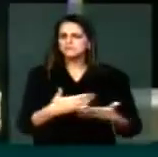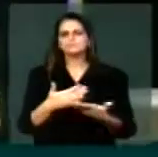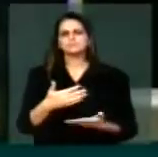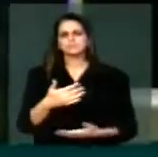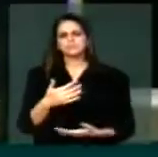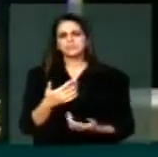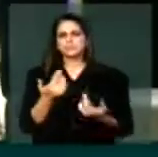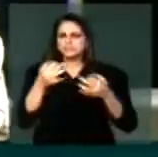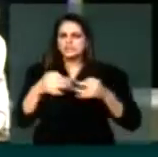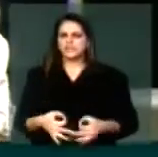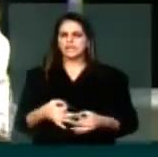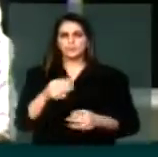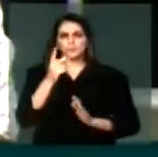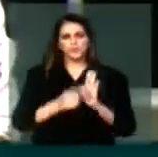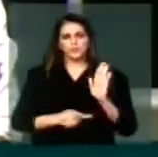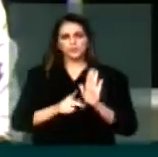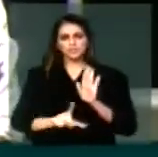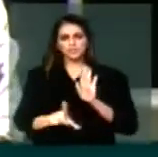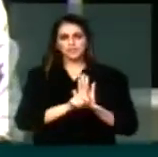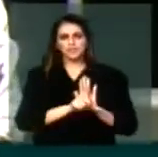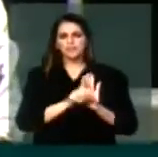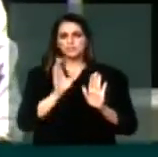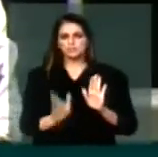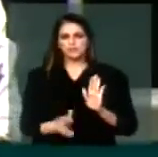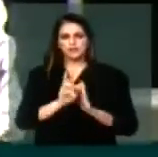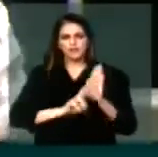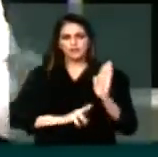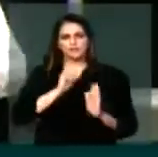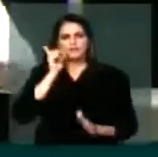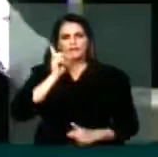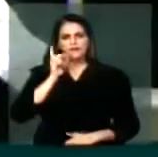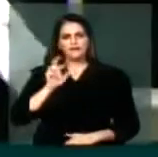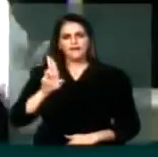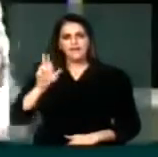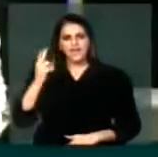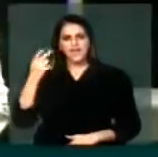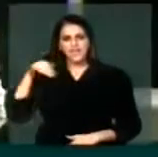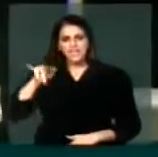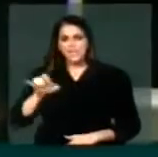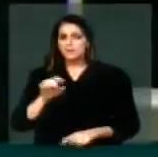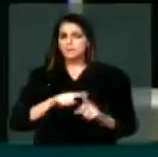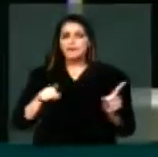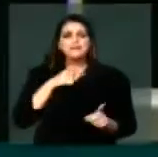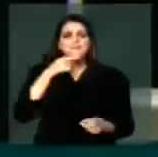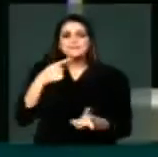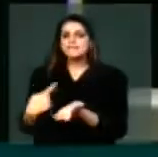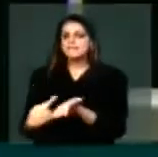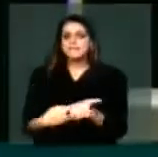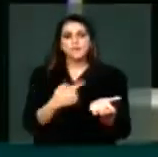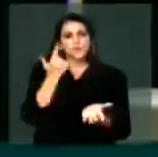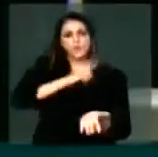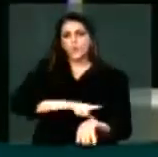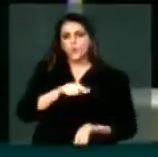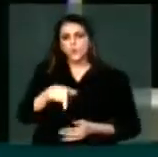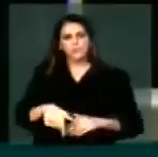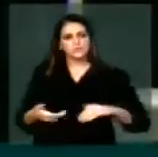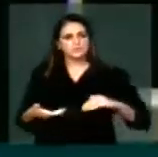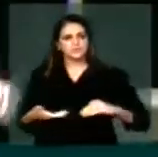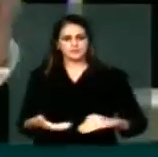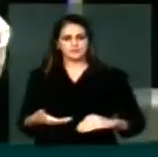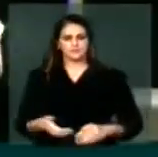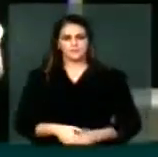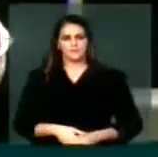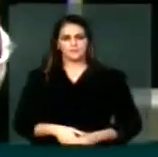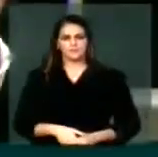tramitação correta ao projeto de lei que foi relatado pelo deputado Henrique Fontana e que não conseguiu ter acordo dentro do Congresso Nacional. Por